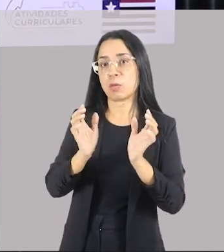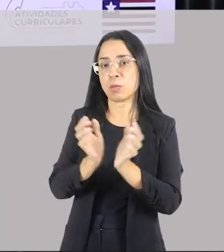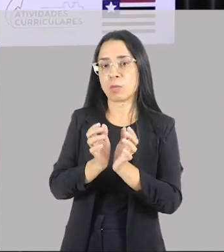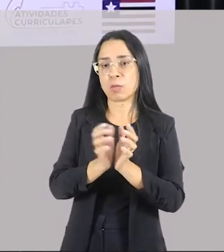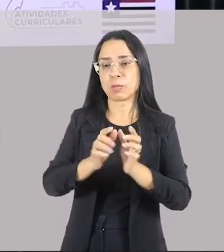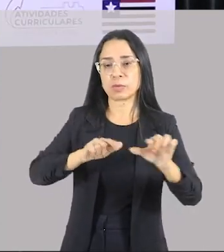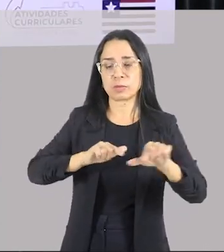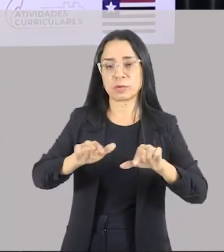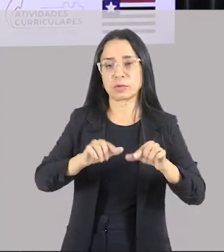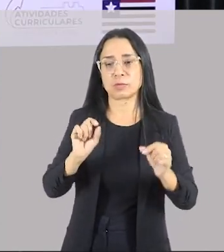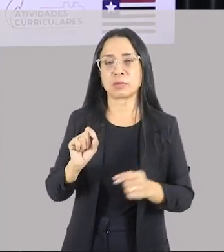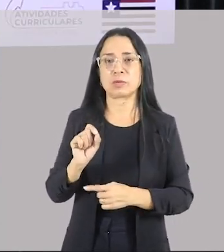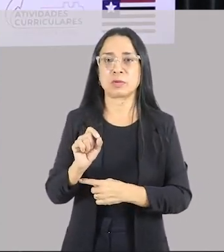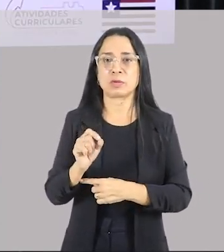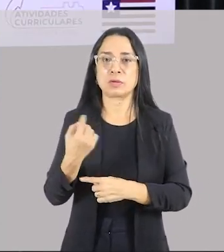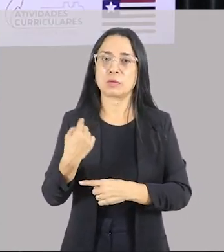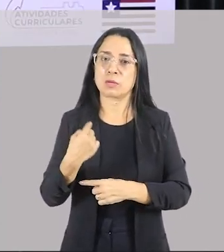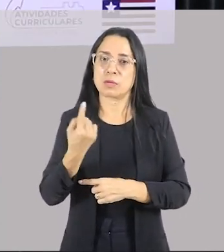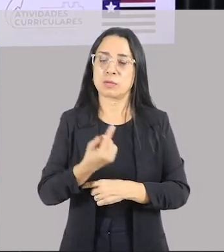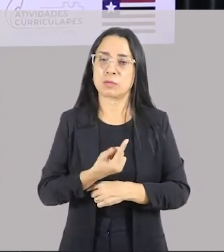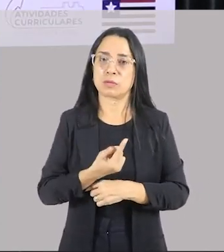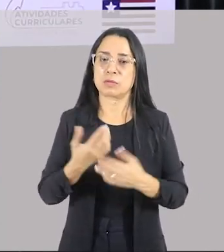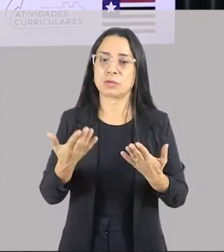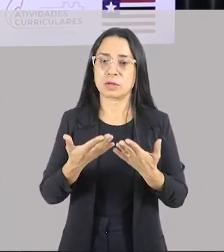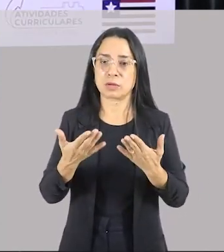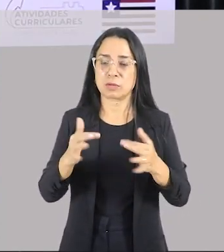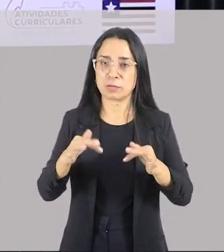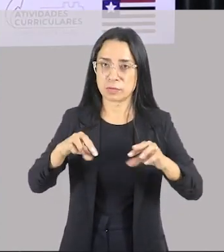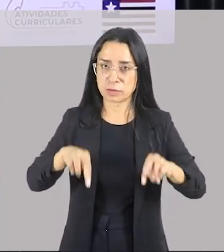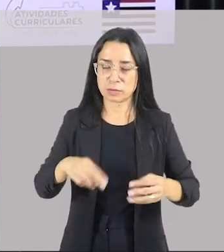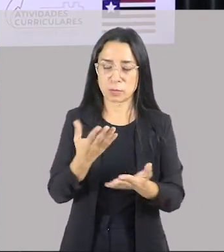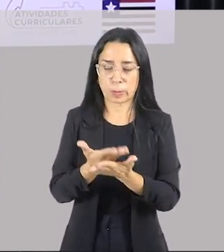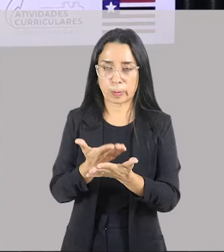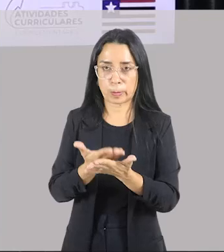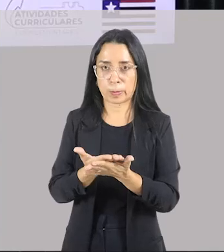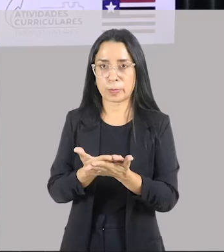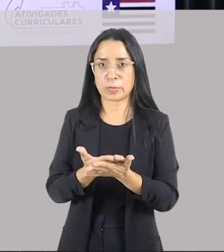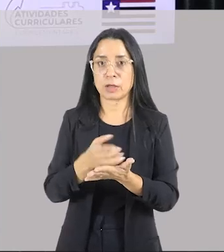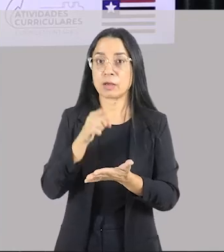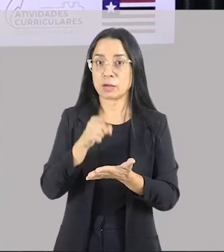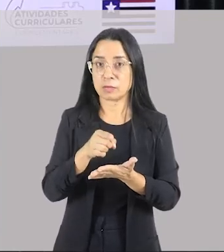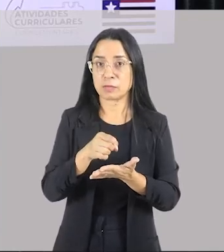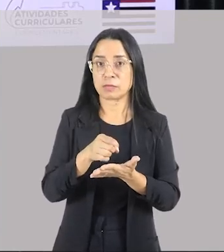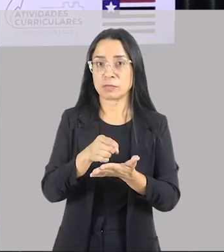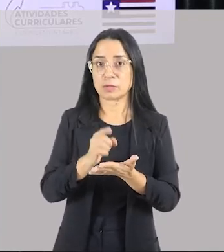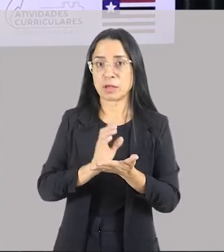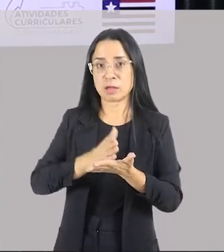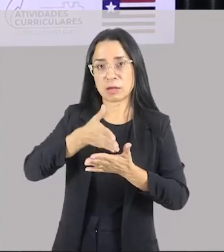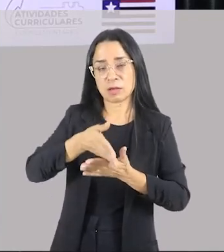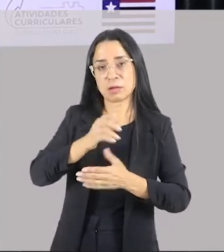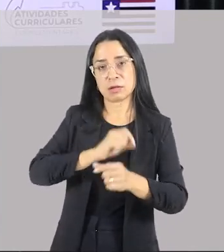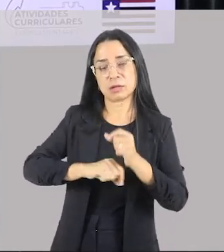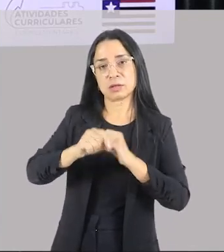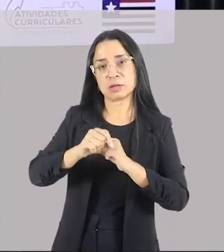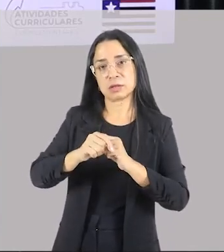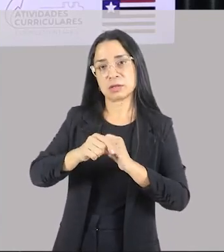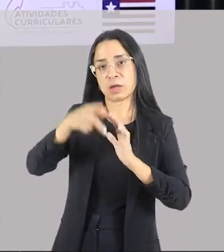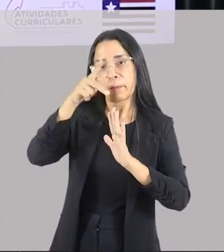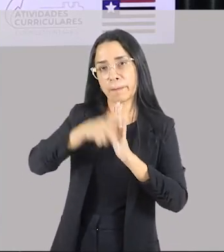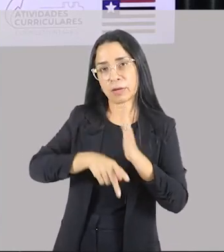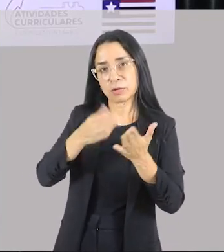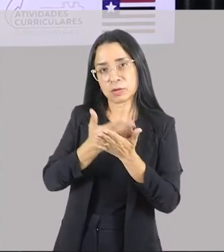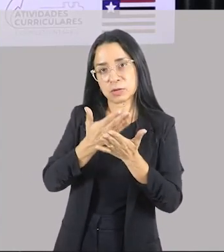Então, nós chegamos, né, ao final desta aula. Você deve acessar o plano de estudo